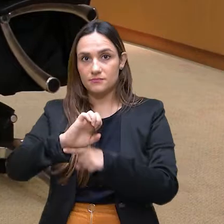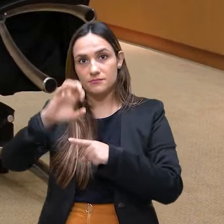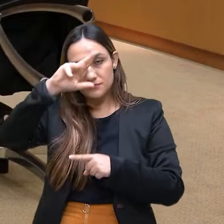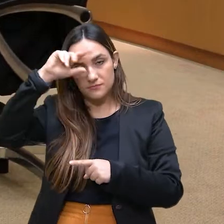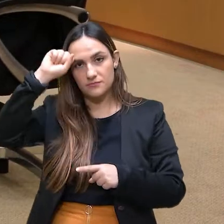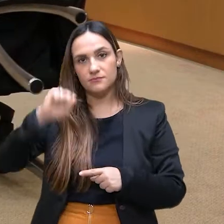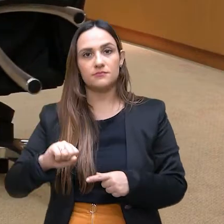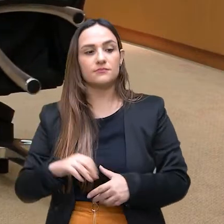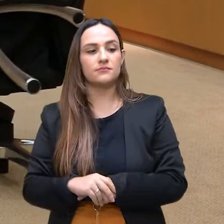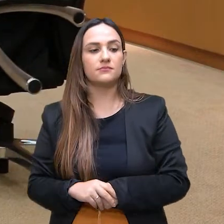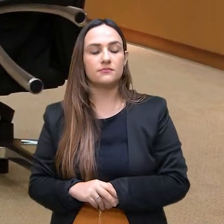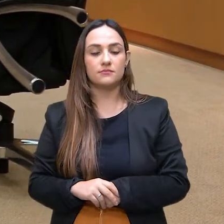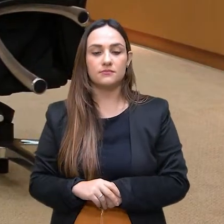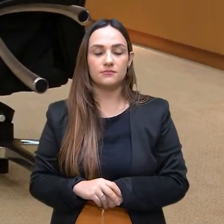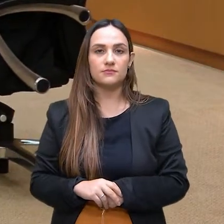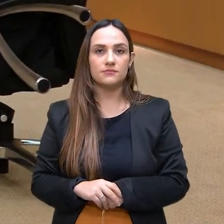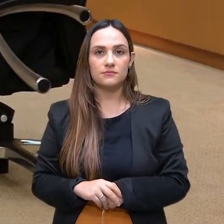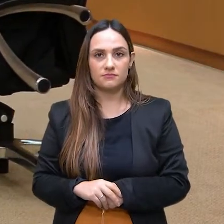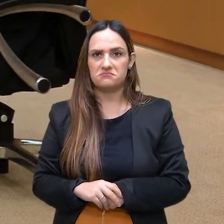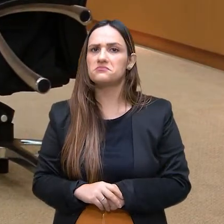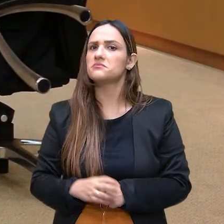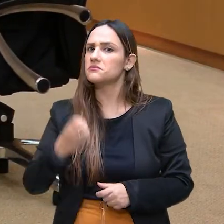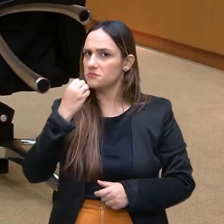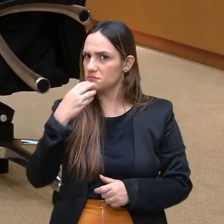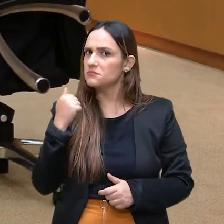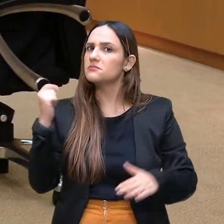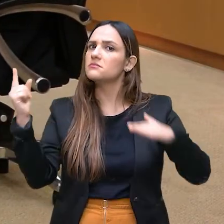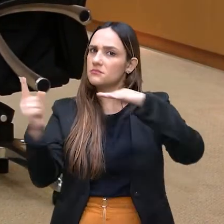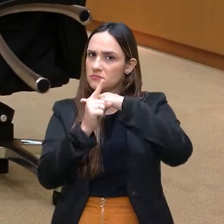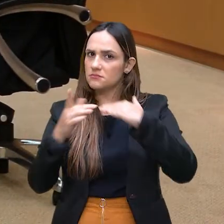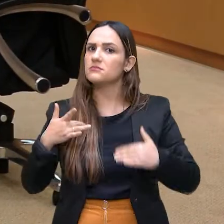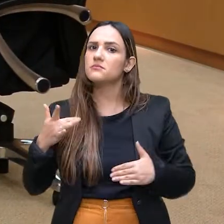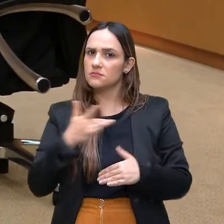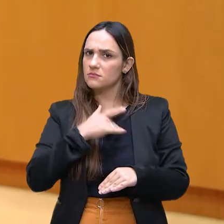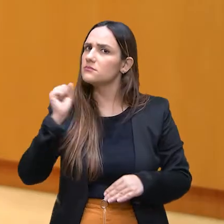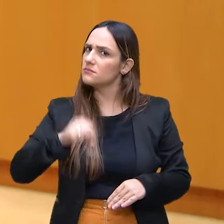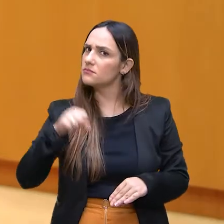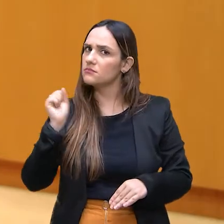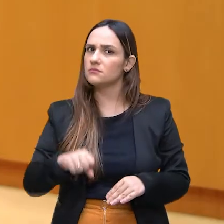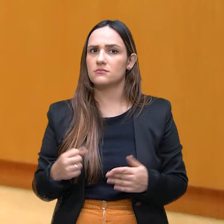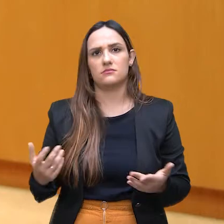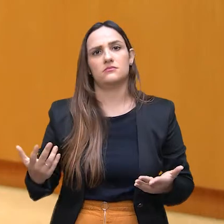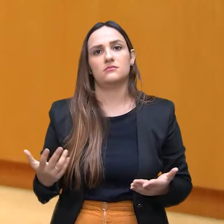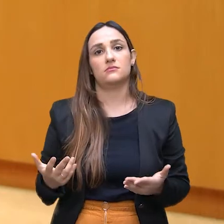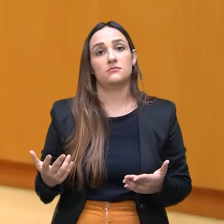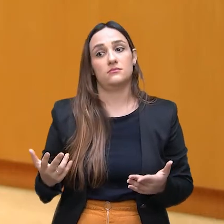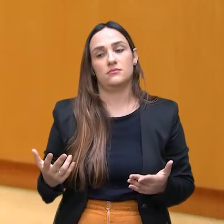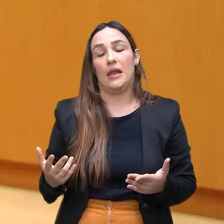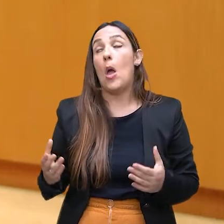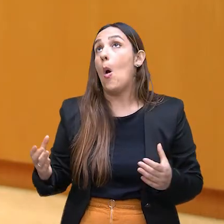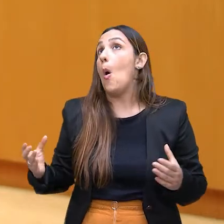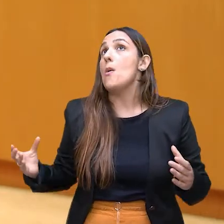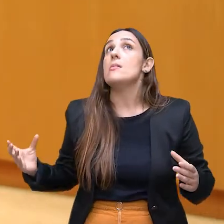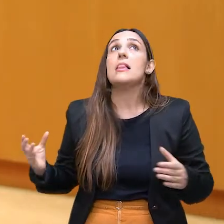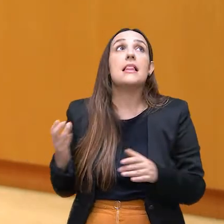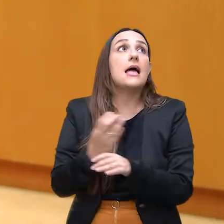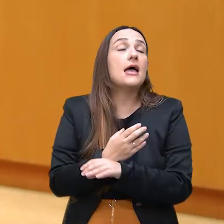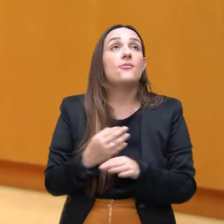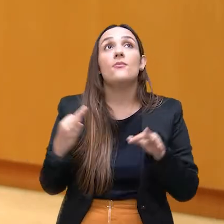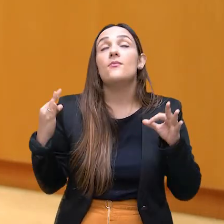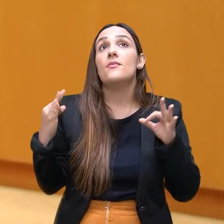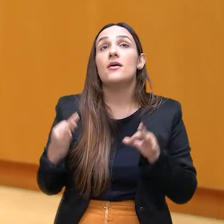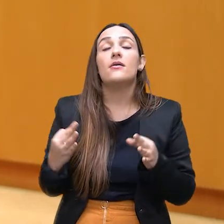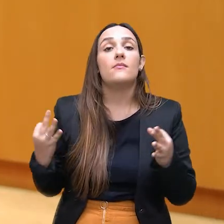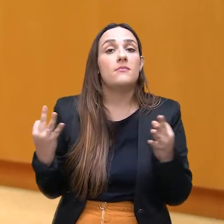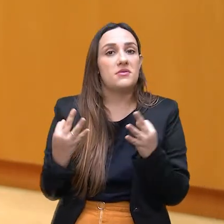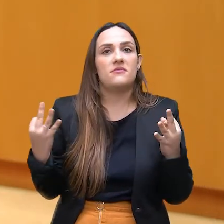Mato Grosso do Sul, o Estado funciona bem no atendimento à saúde. Não fornece tudo que é